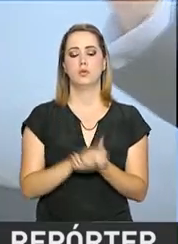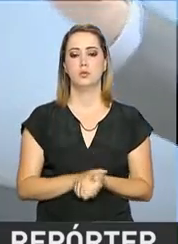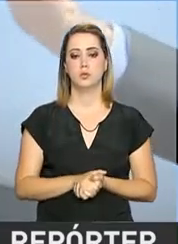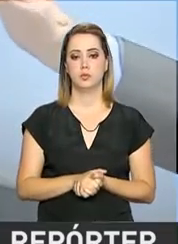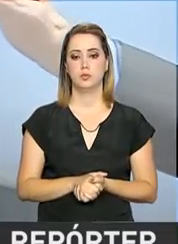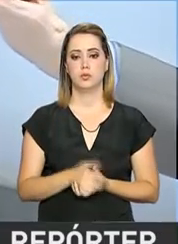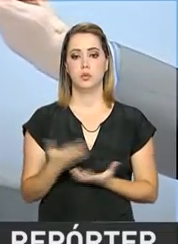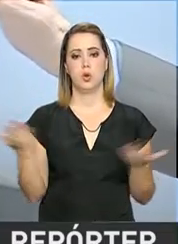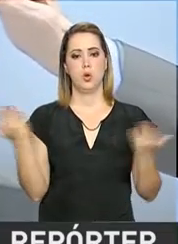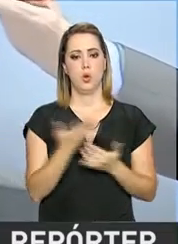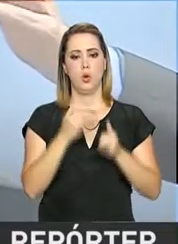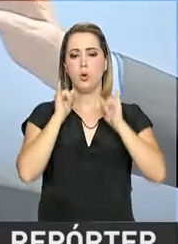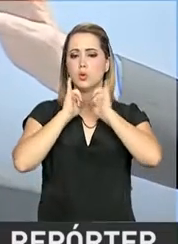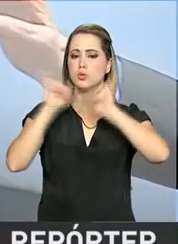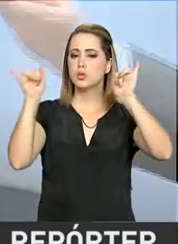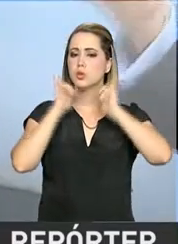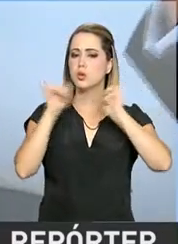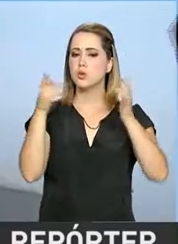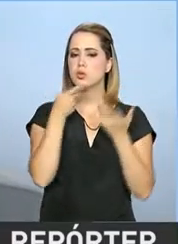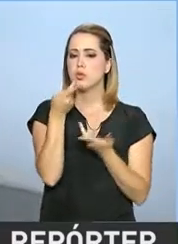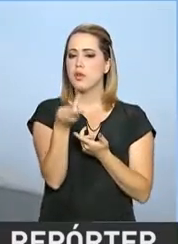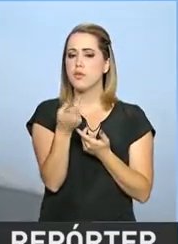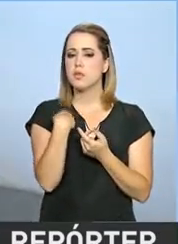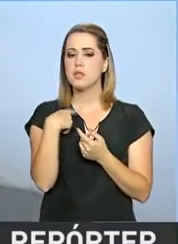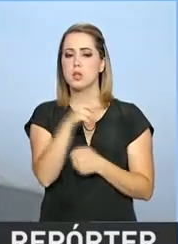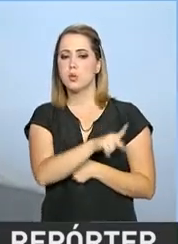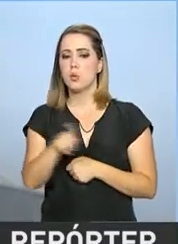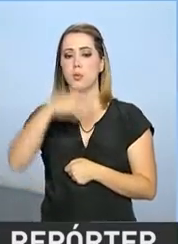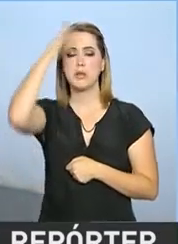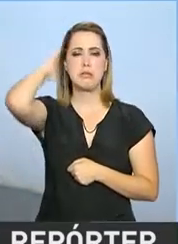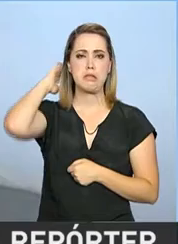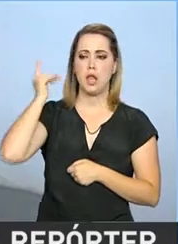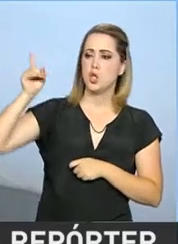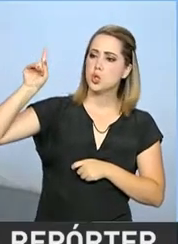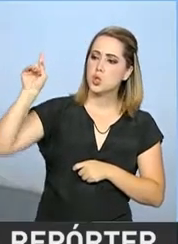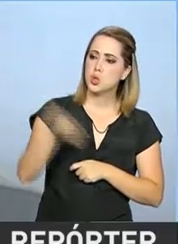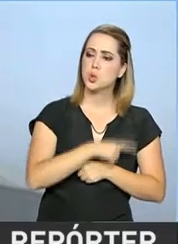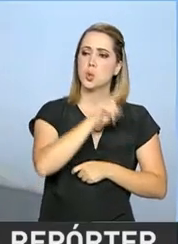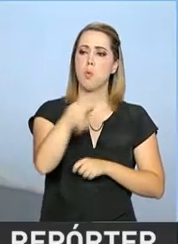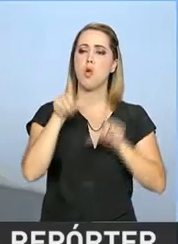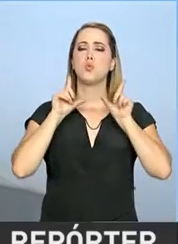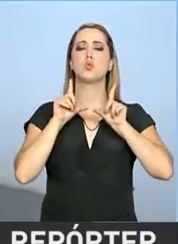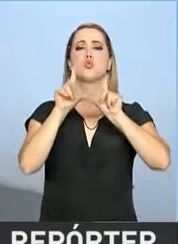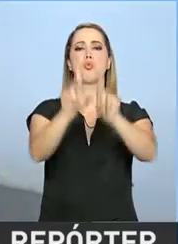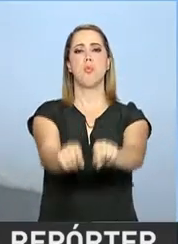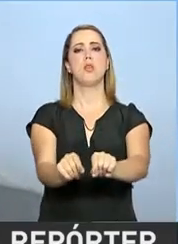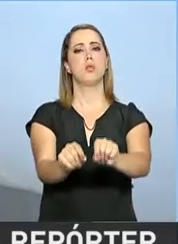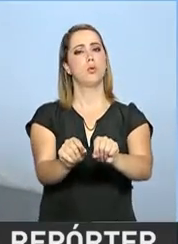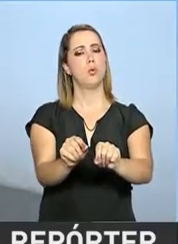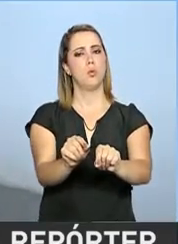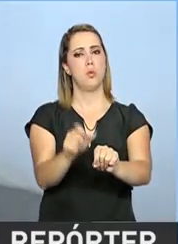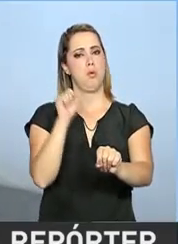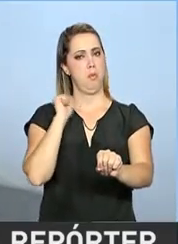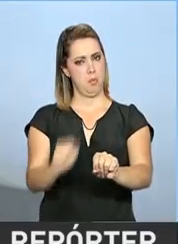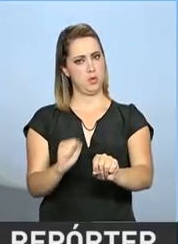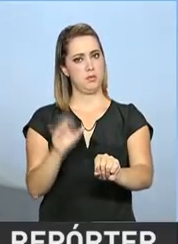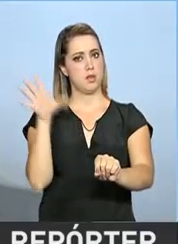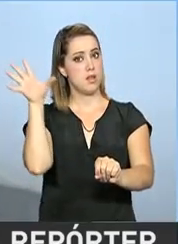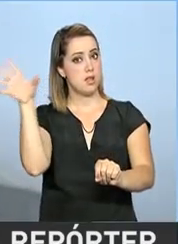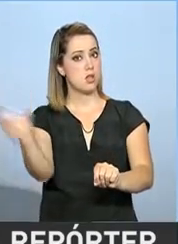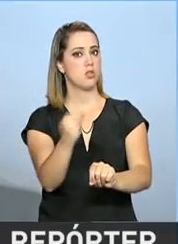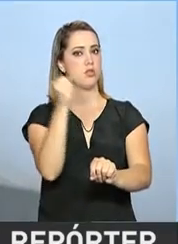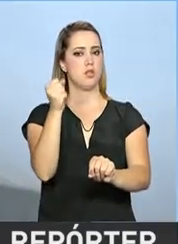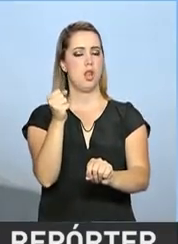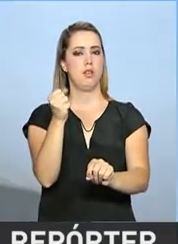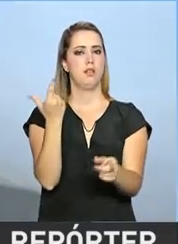Hoje saiu uma notícia no jornal dizendo: olha, Temer acho que vai reduzir essa possibilidade de retirar, ou seja, cerca